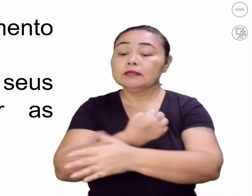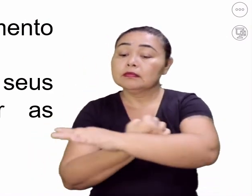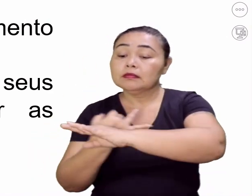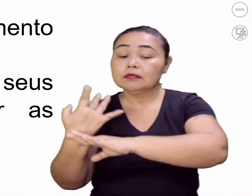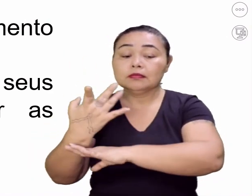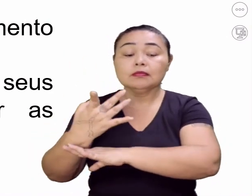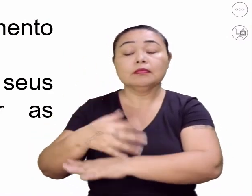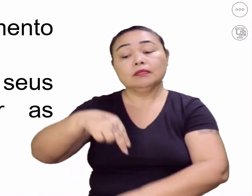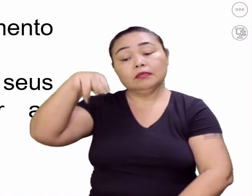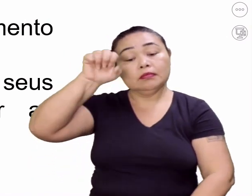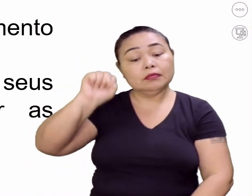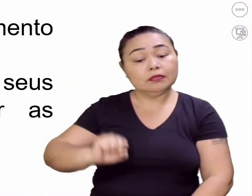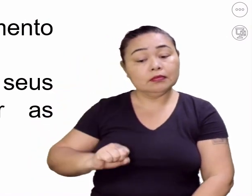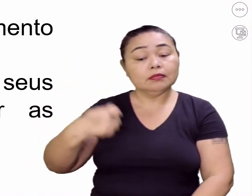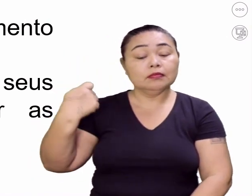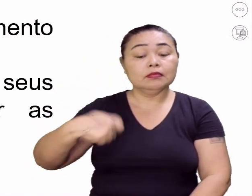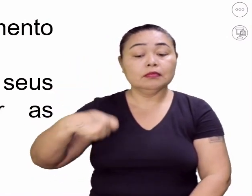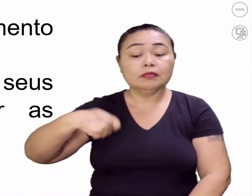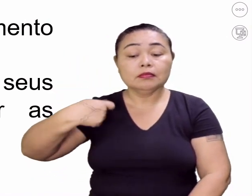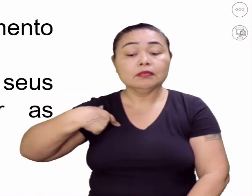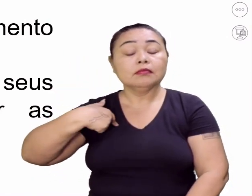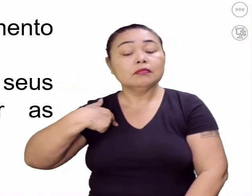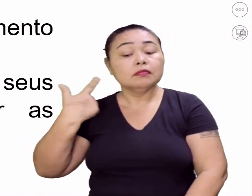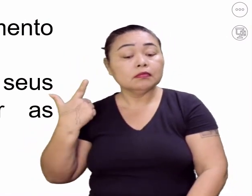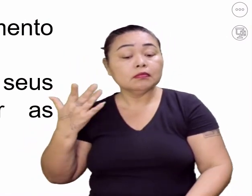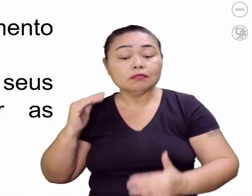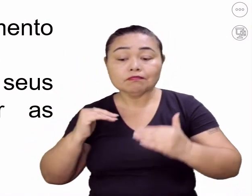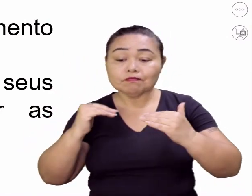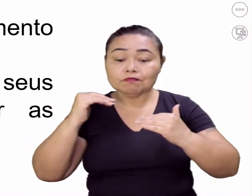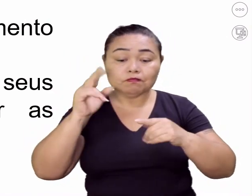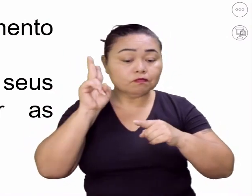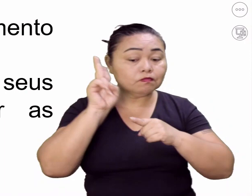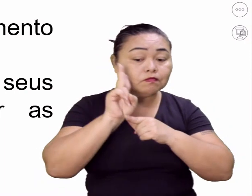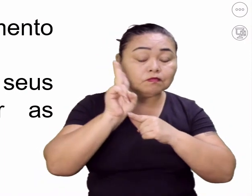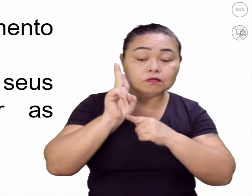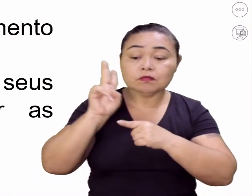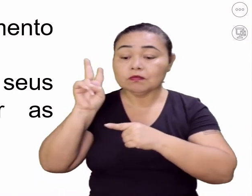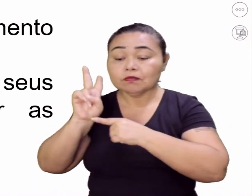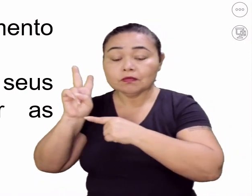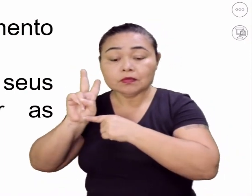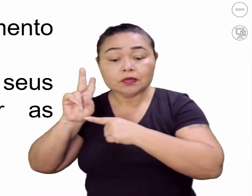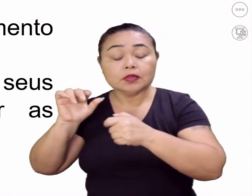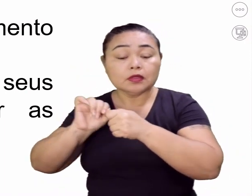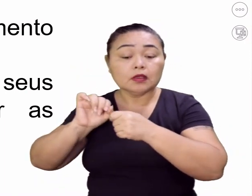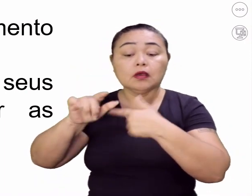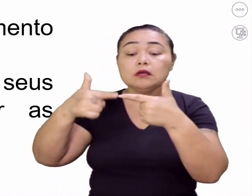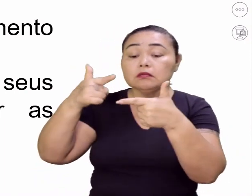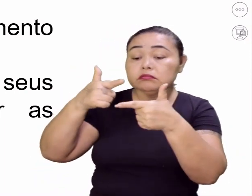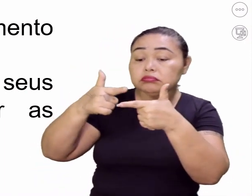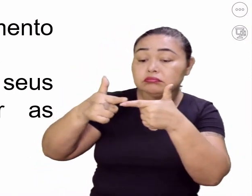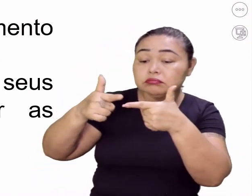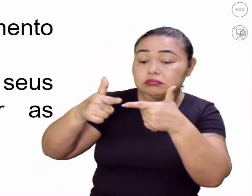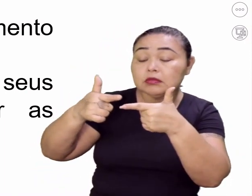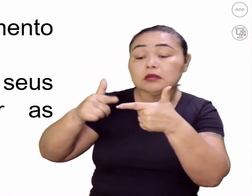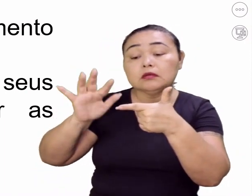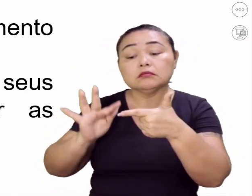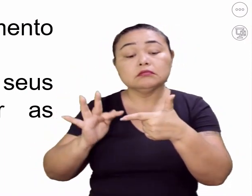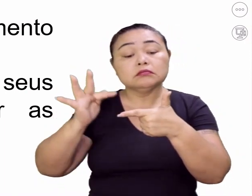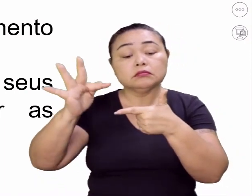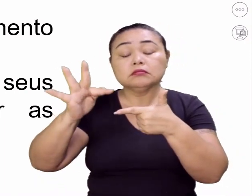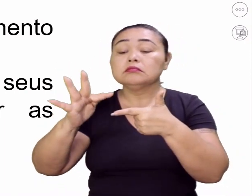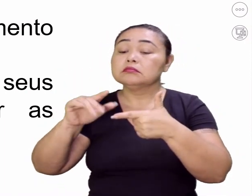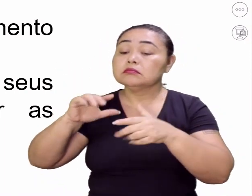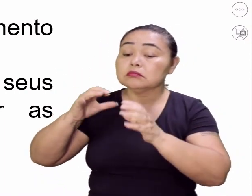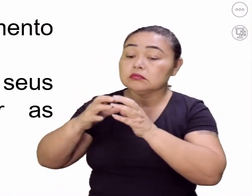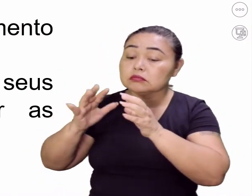Sul precisam sustentar os seus desenvolvimentos sem comprometer as gerações futuras. Isso é sustentabilidade.